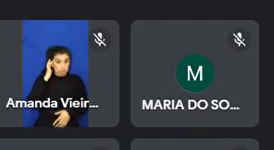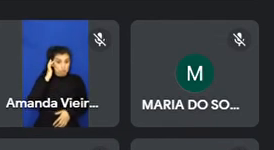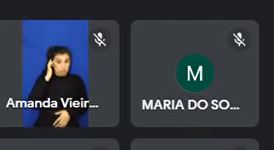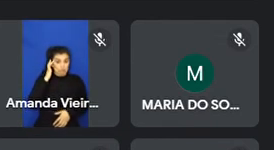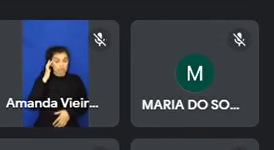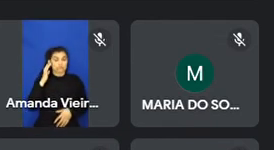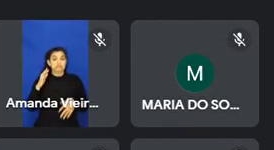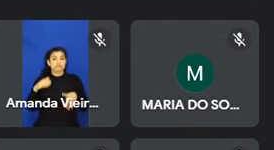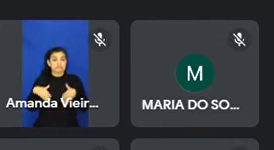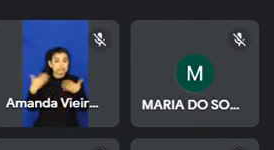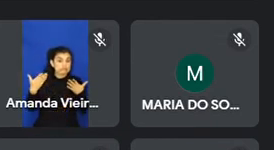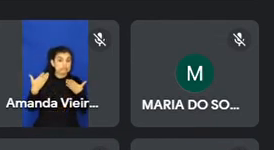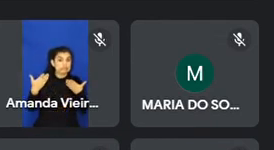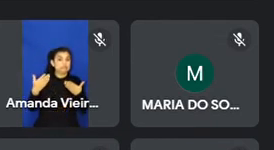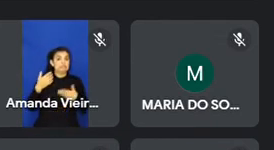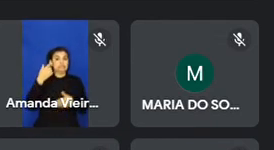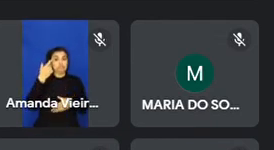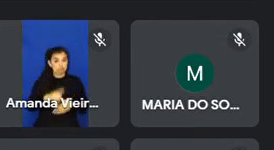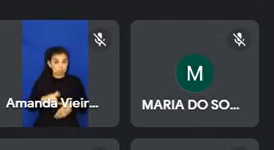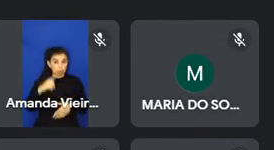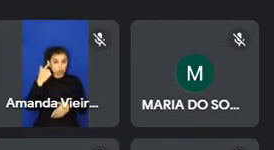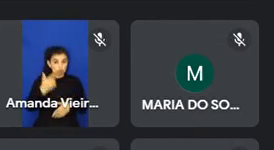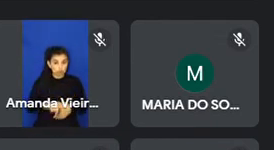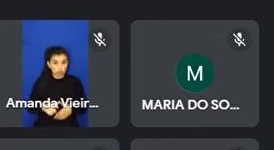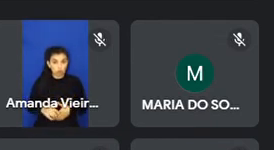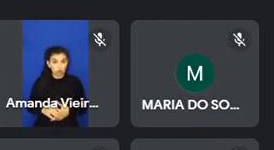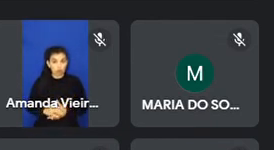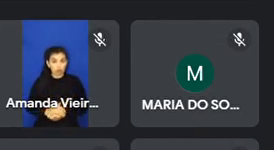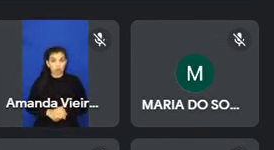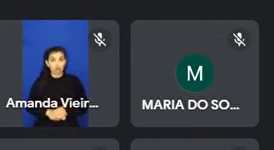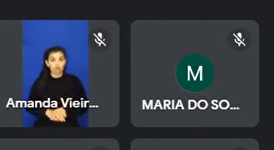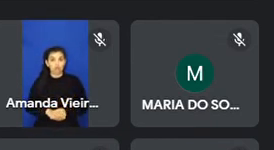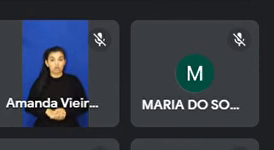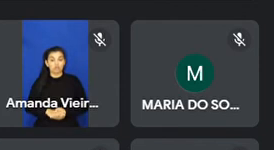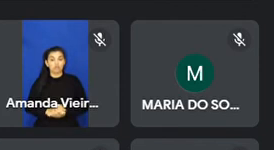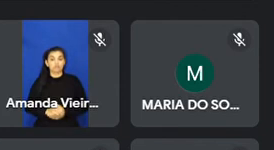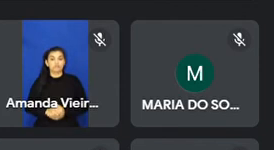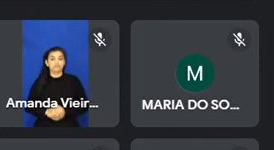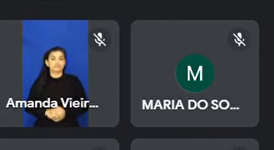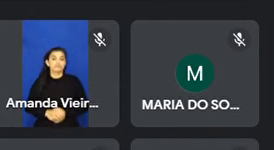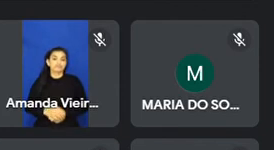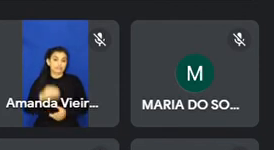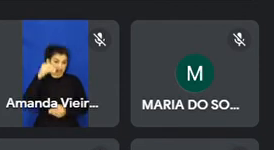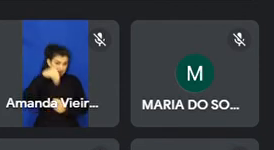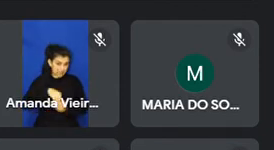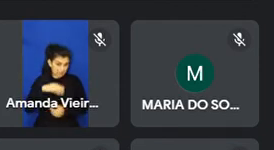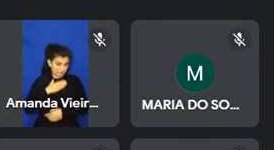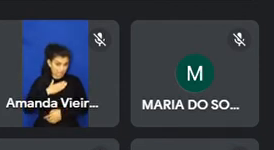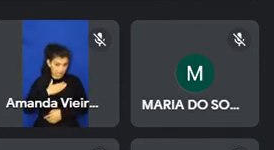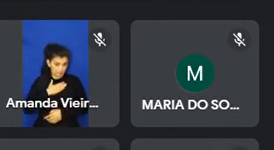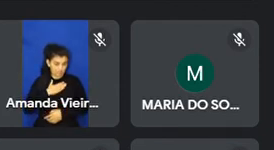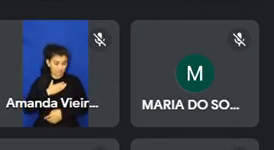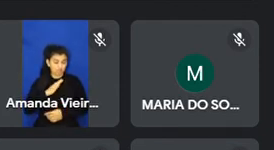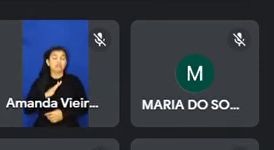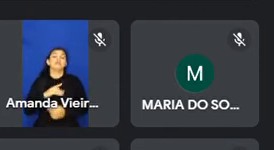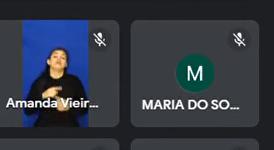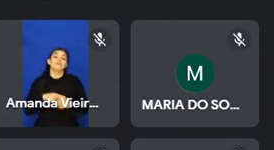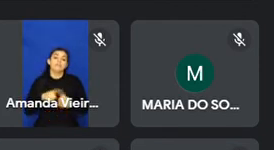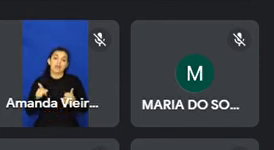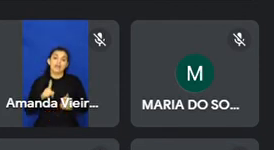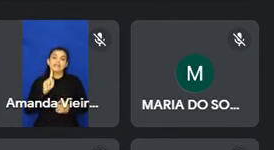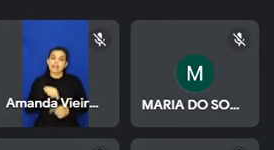que ele não vai reviver aqui dentro de mim, né? Mas elas são consideradas as melhores